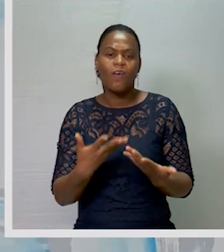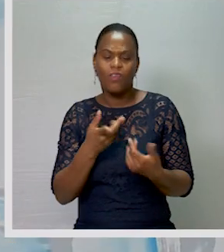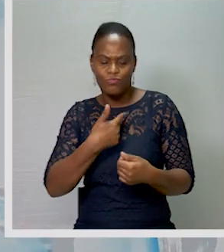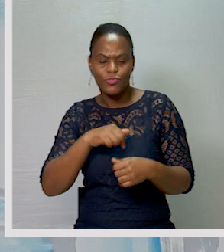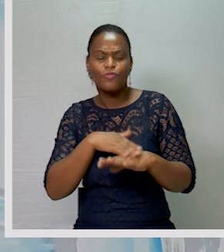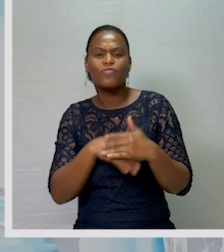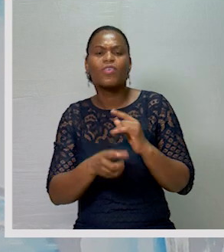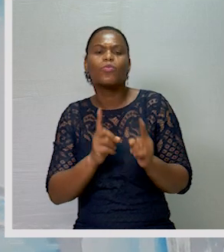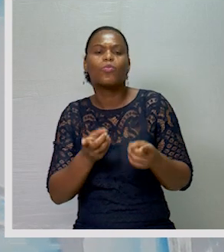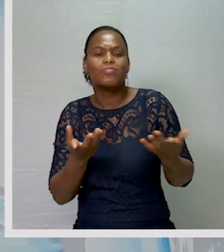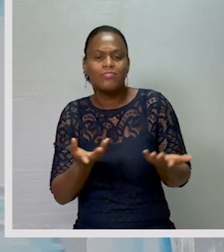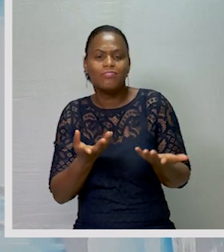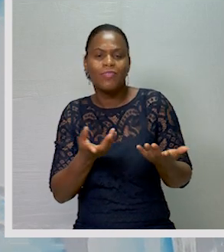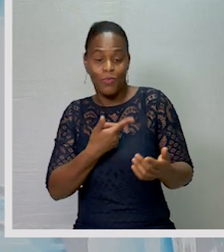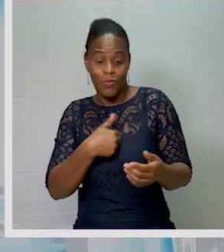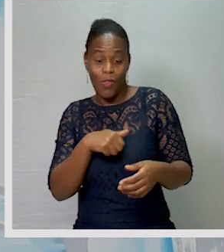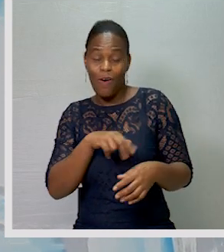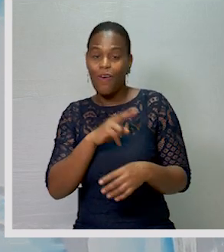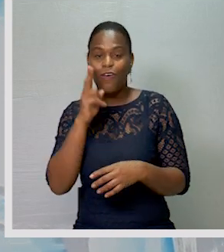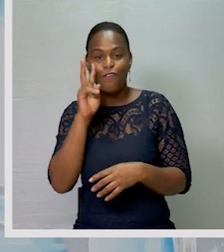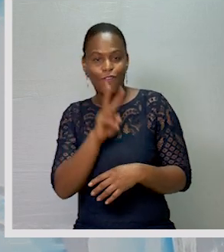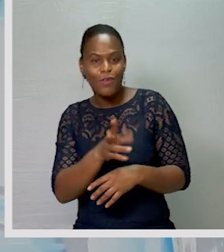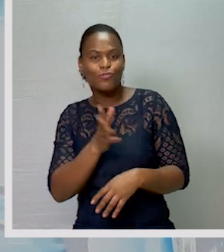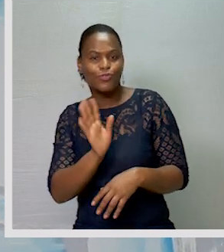Agora, o que é que vamos fazer? Nós vimos que